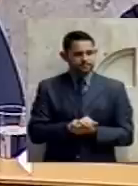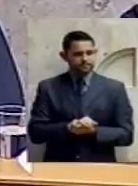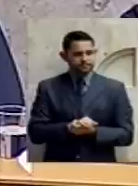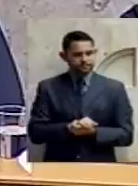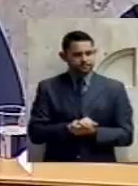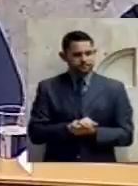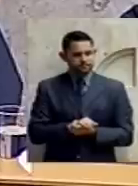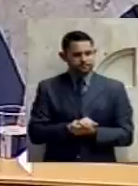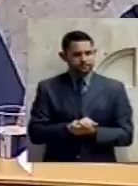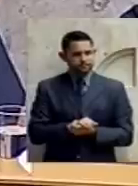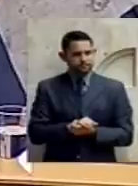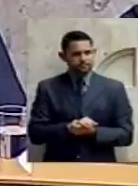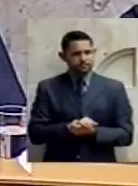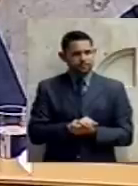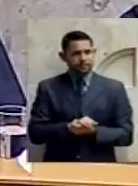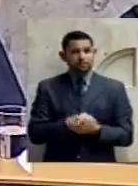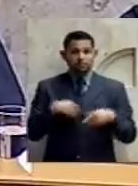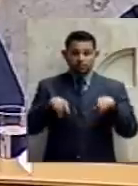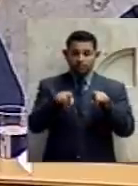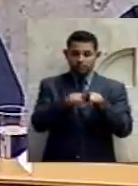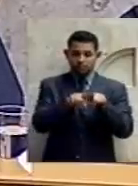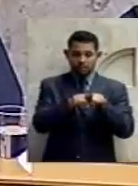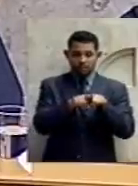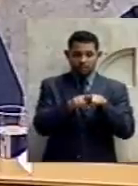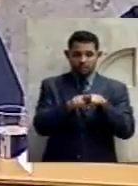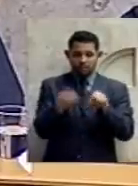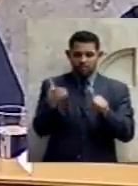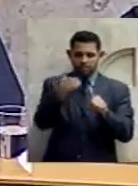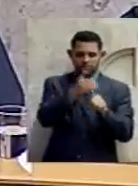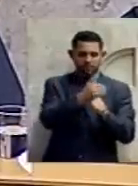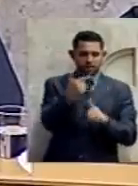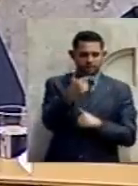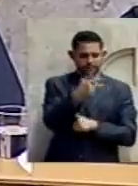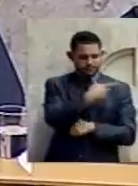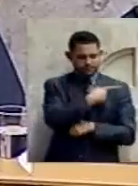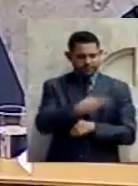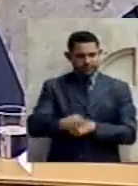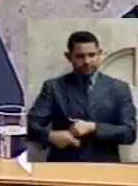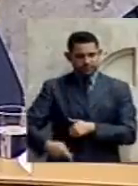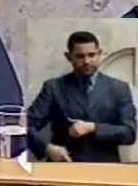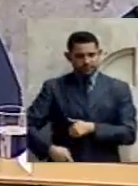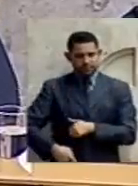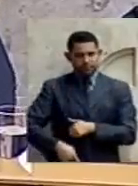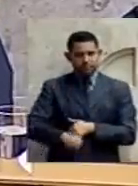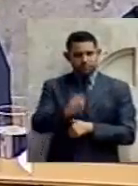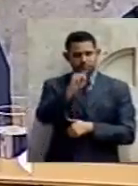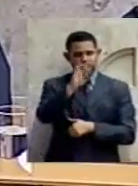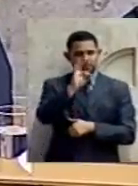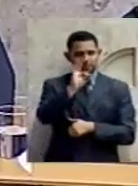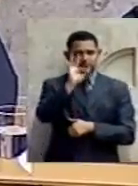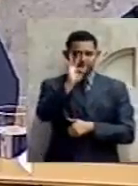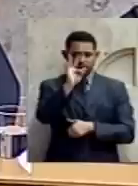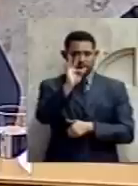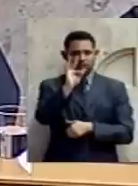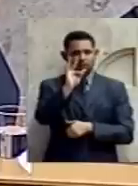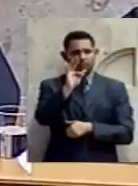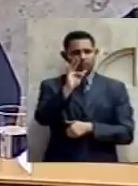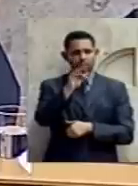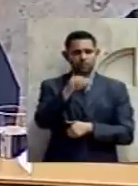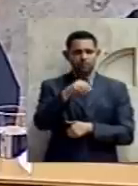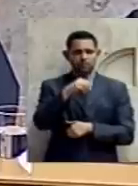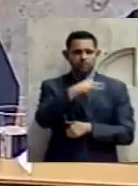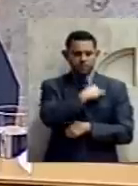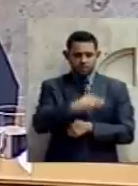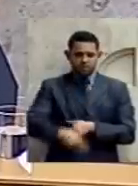Passa a exercer a vice-presidência da Corte o eminente ministro Ricardo Lewandowski, que traz a